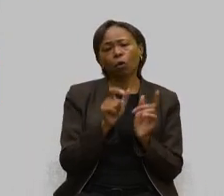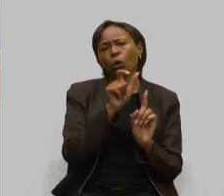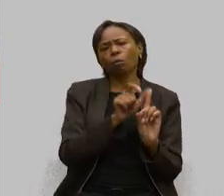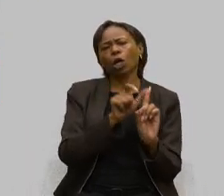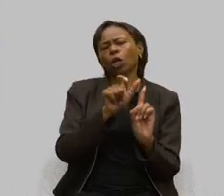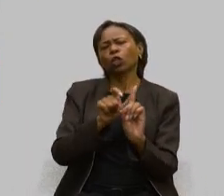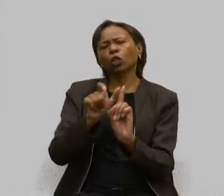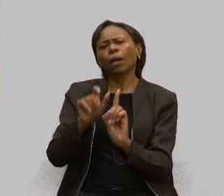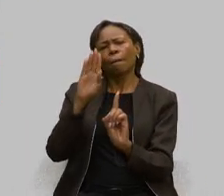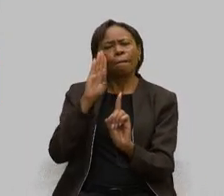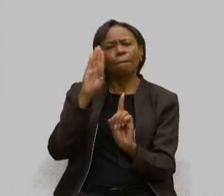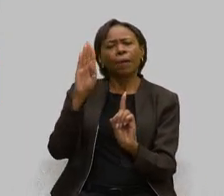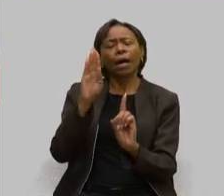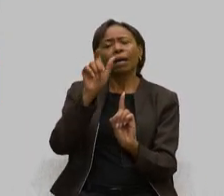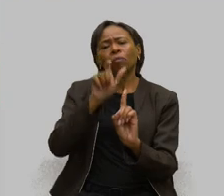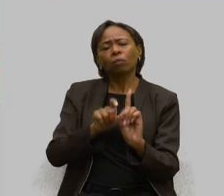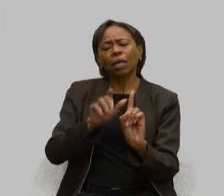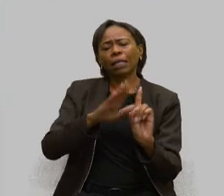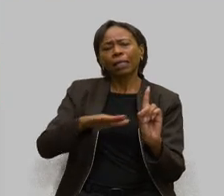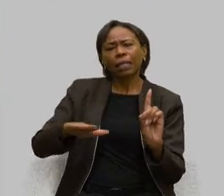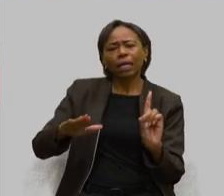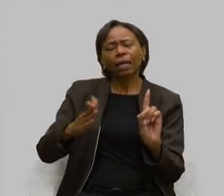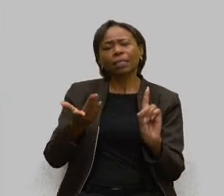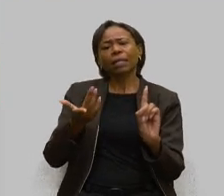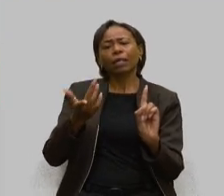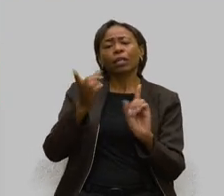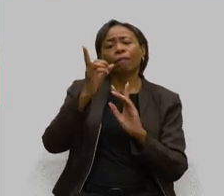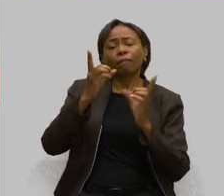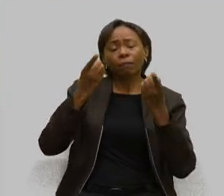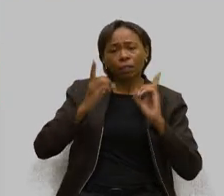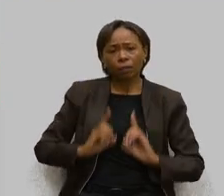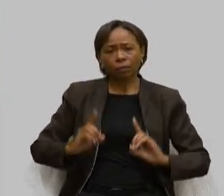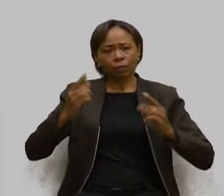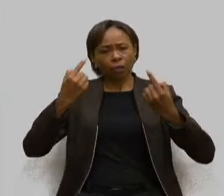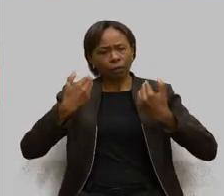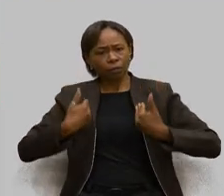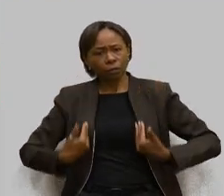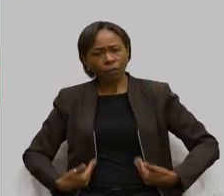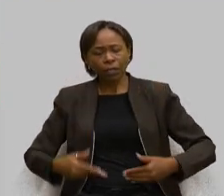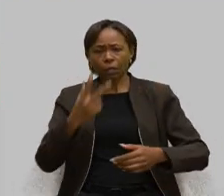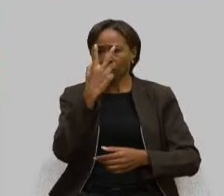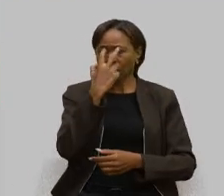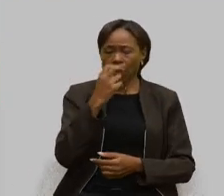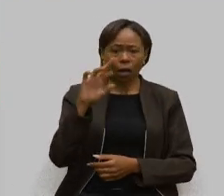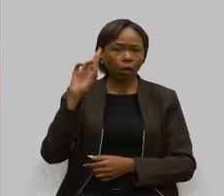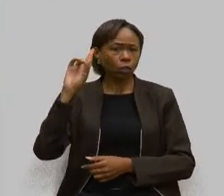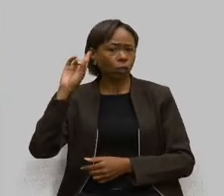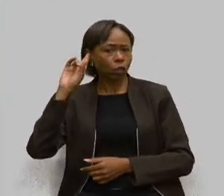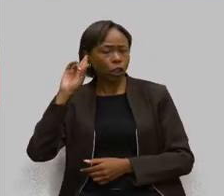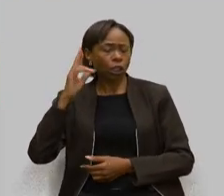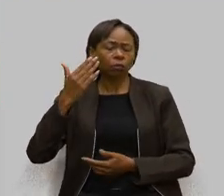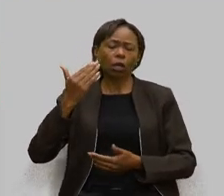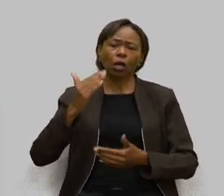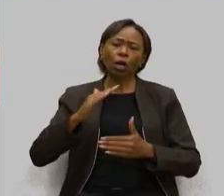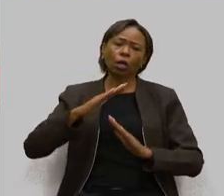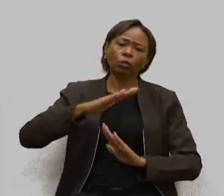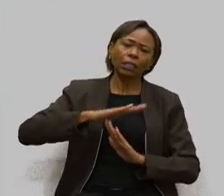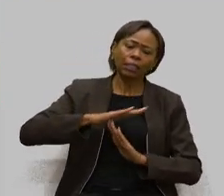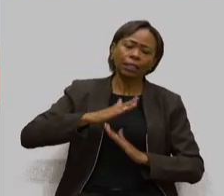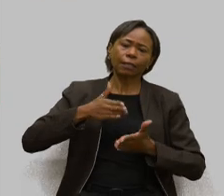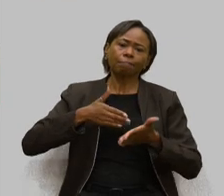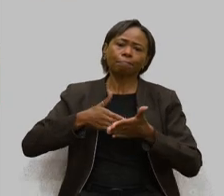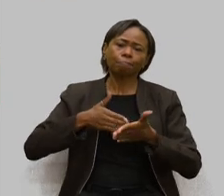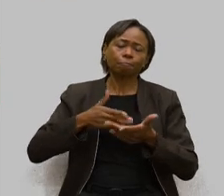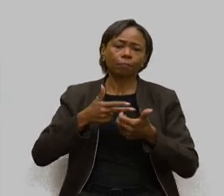deficiência física visual auditiva dem mobilidade reduzida ou algum tipo de neurodiversidade o